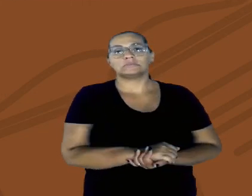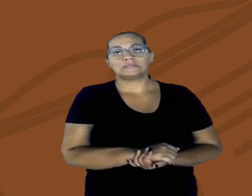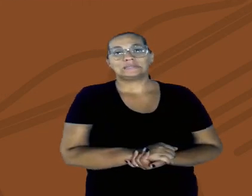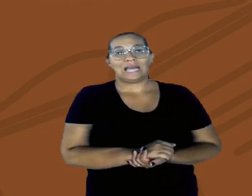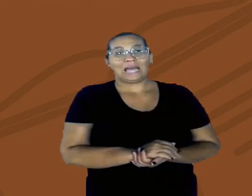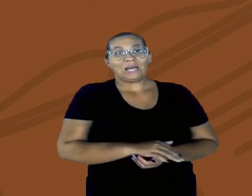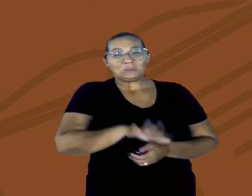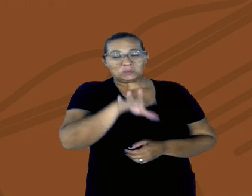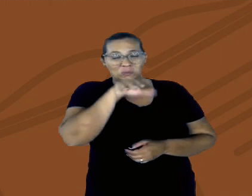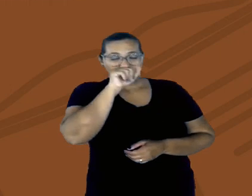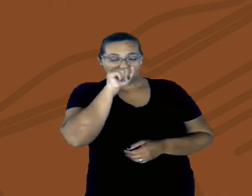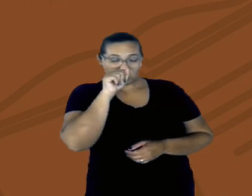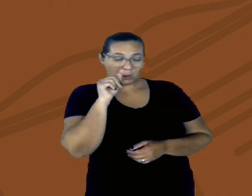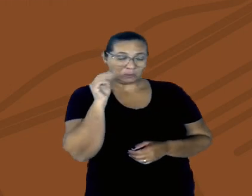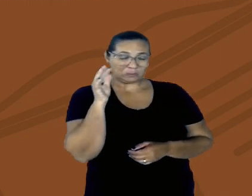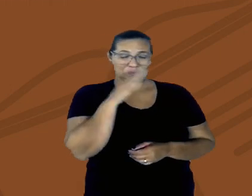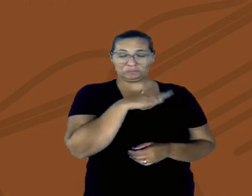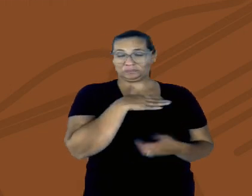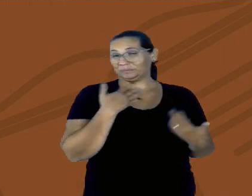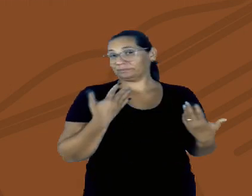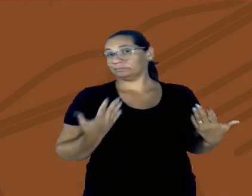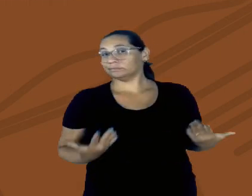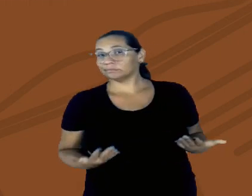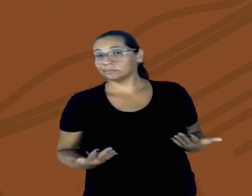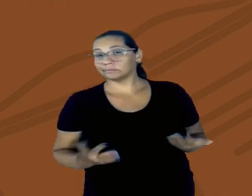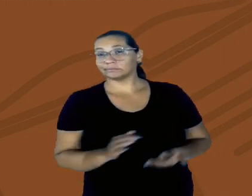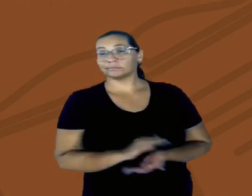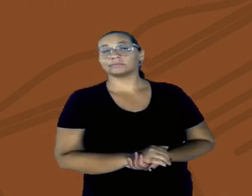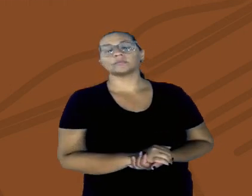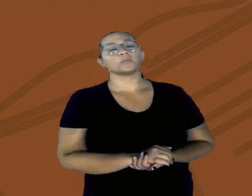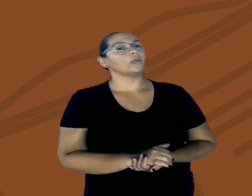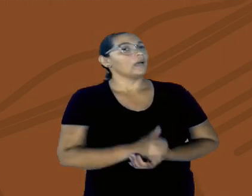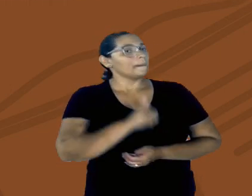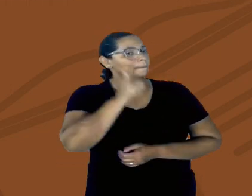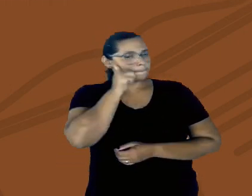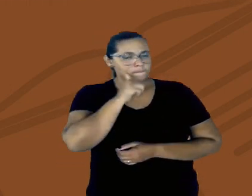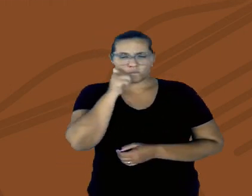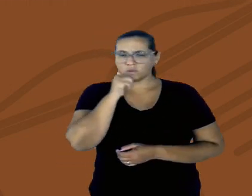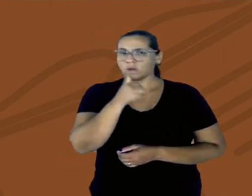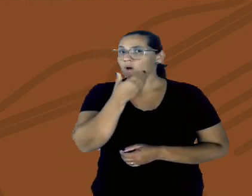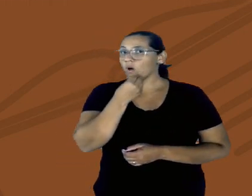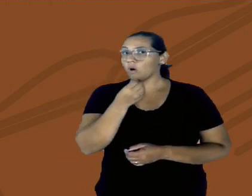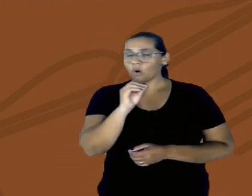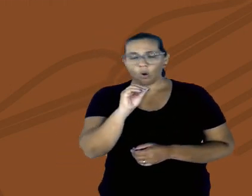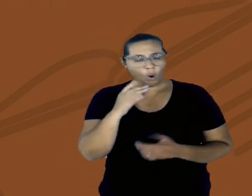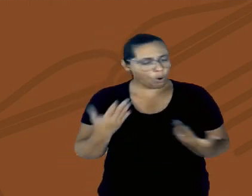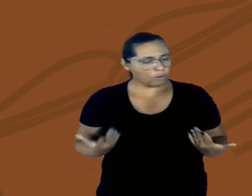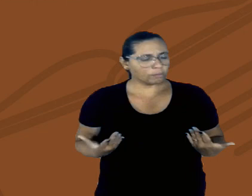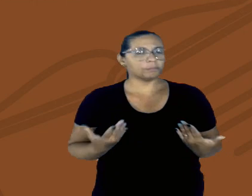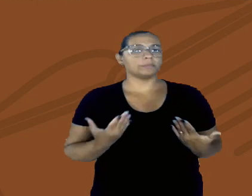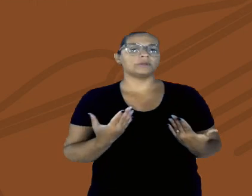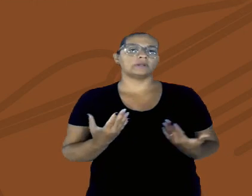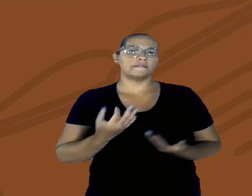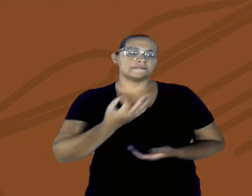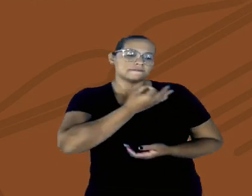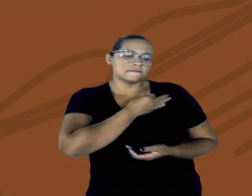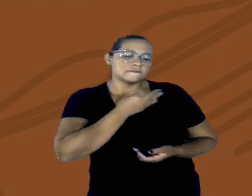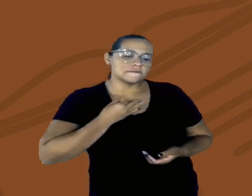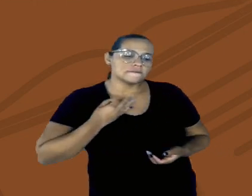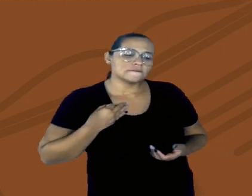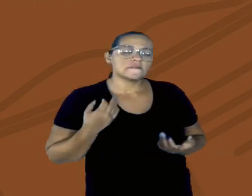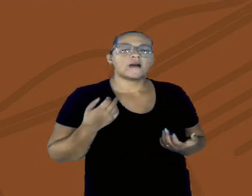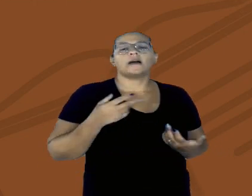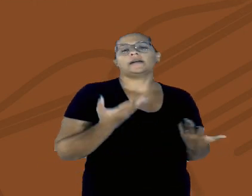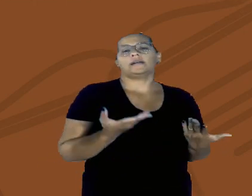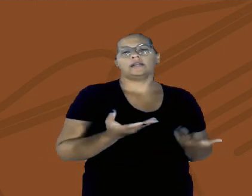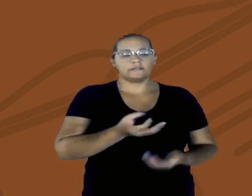odor desagradável, né? Eu falo isso tanto no homem quanto na mulher. Aparecimento de verrugas, de